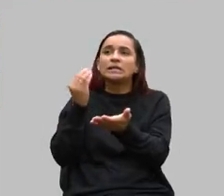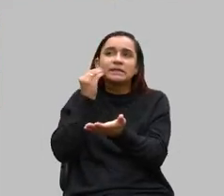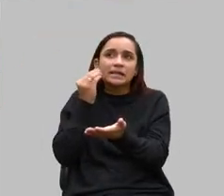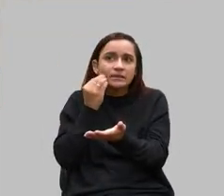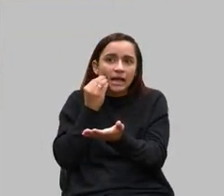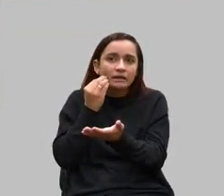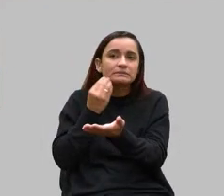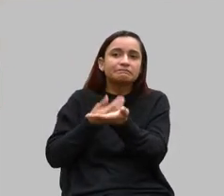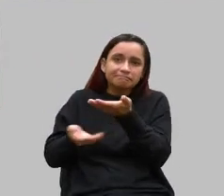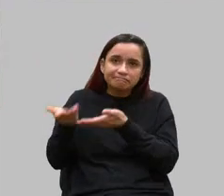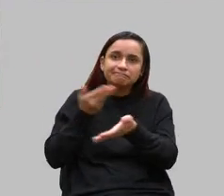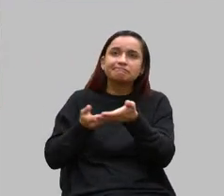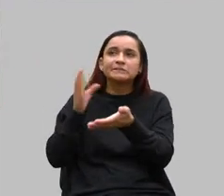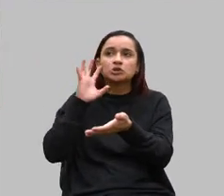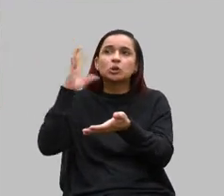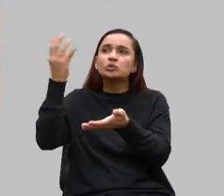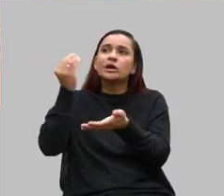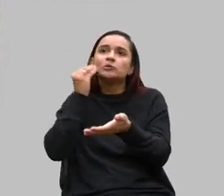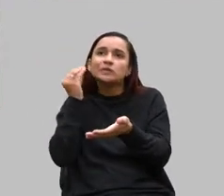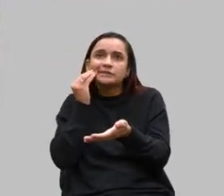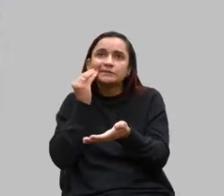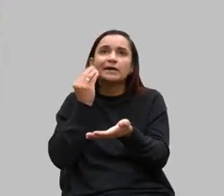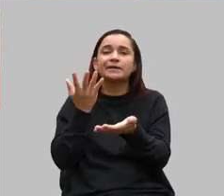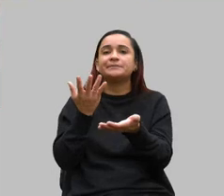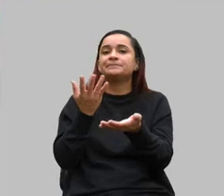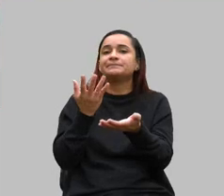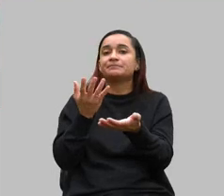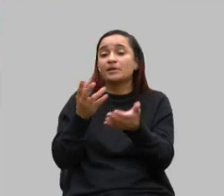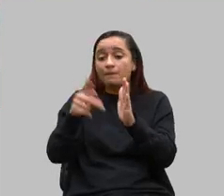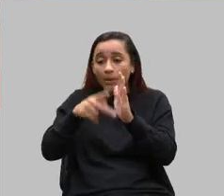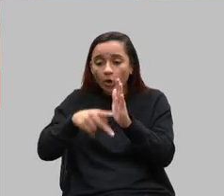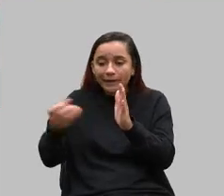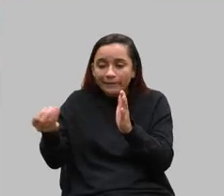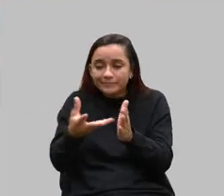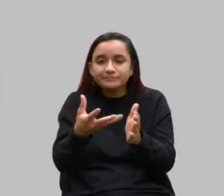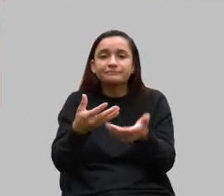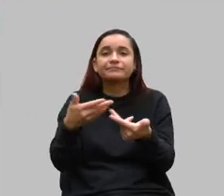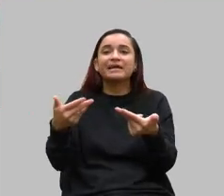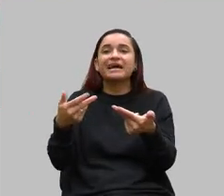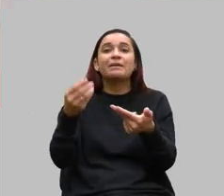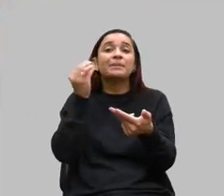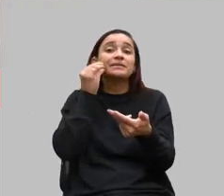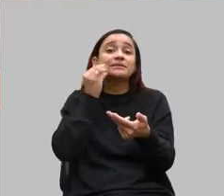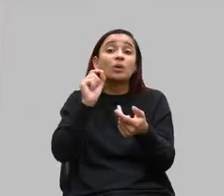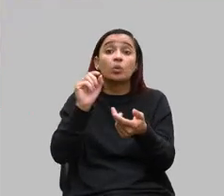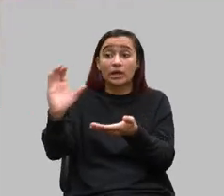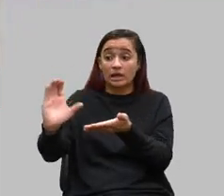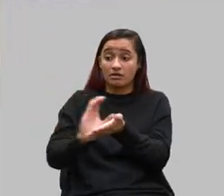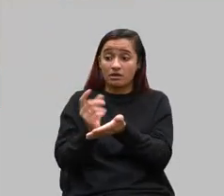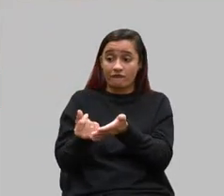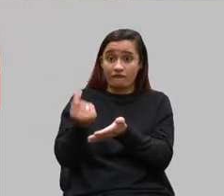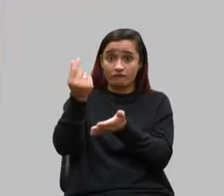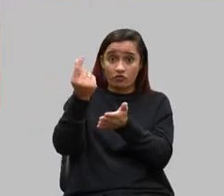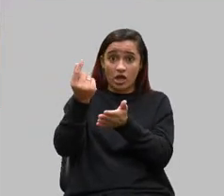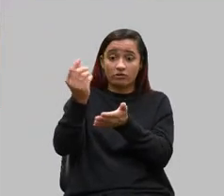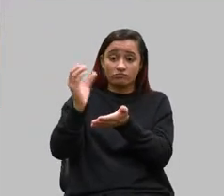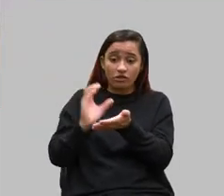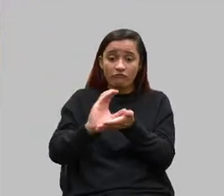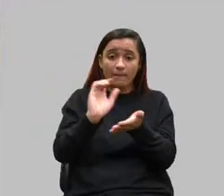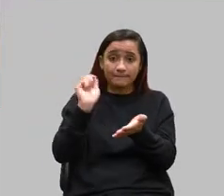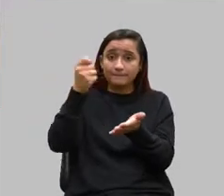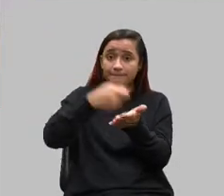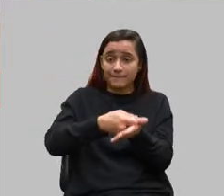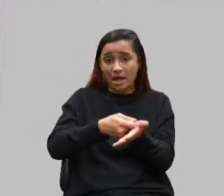diversas soluções possíveis em termos de projetos para viabilização daquelas verbas que estão estão sendo pagas